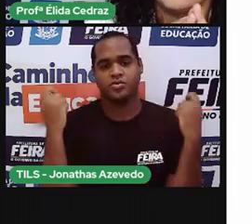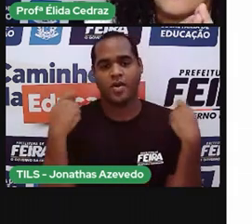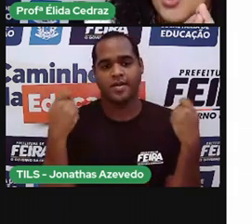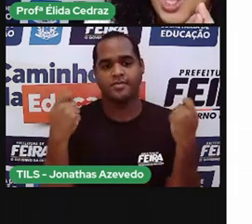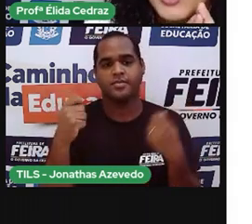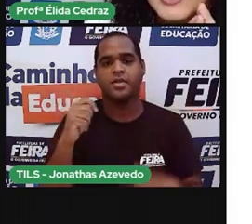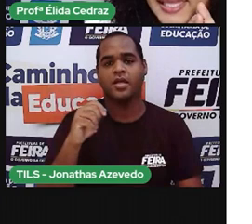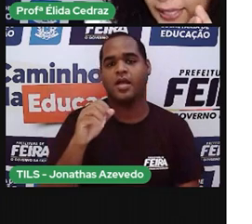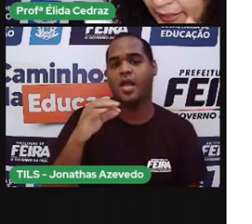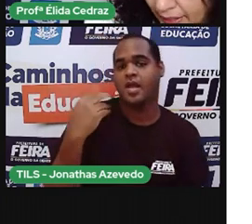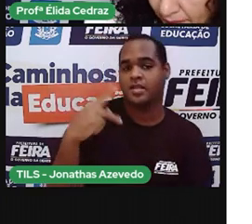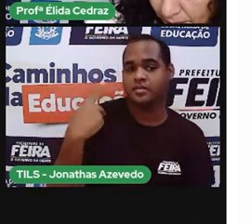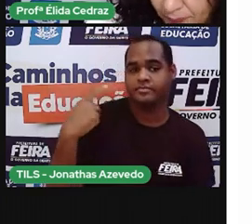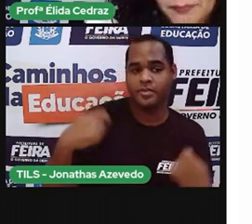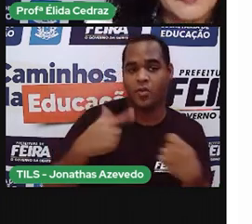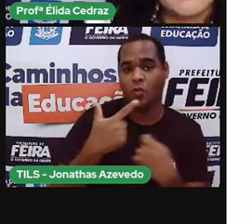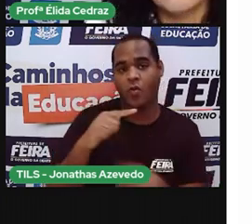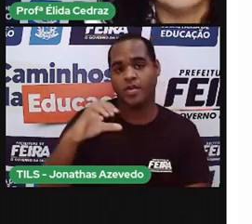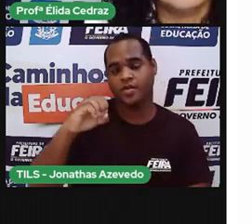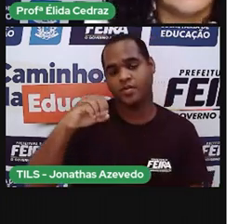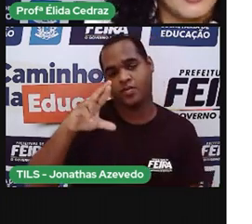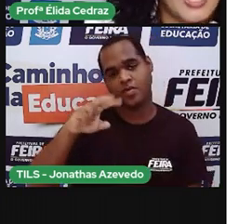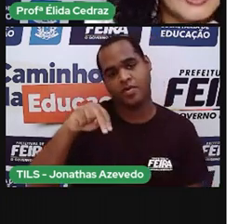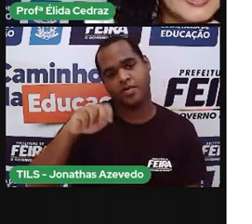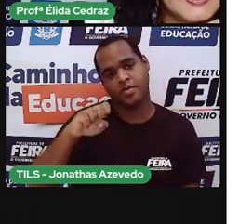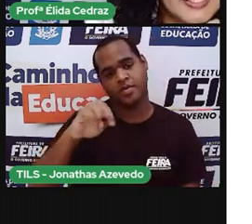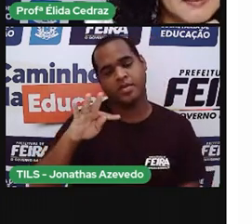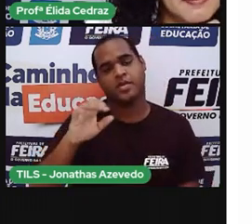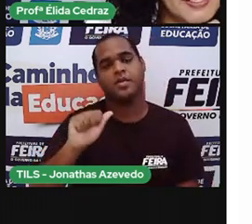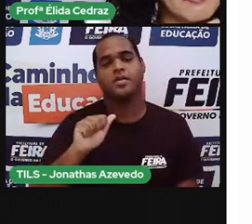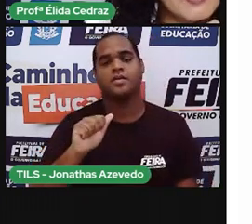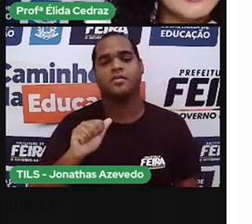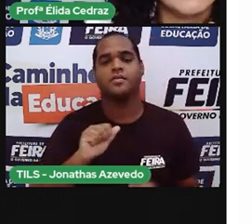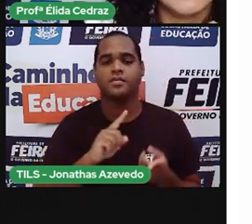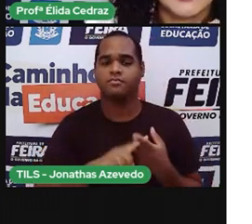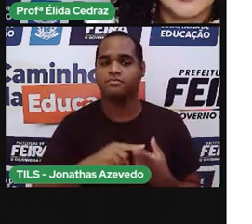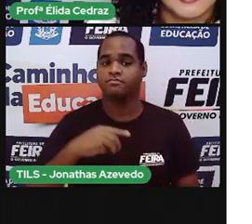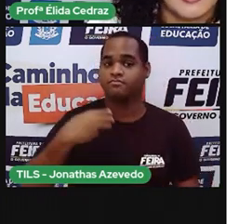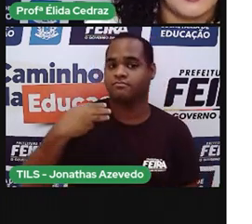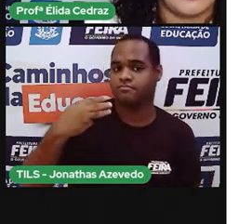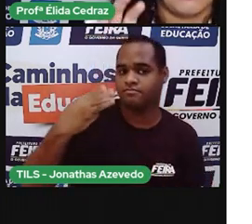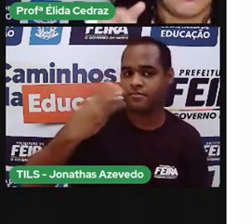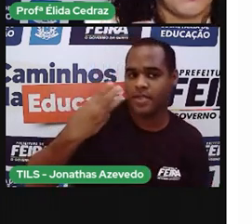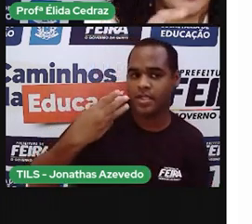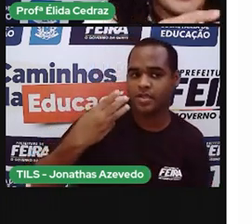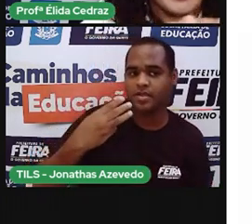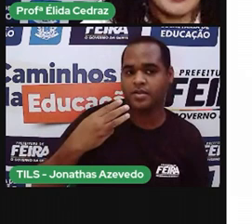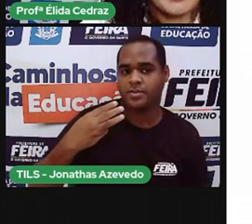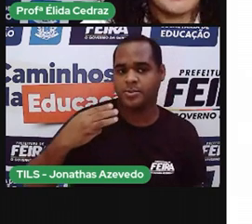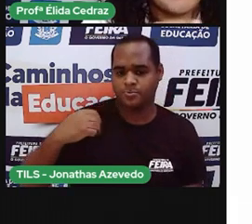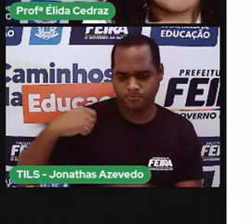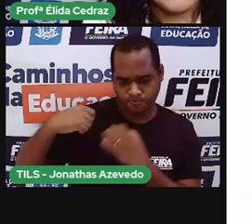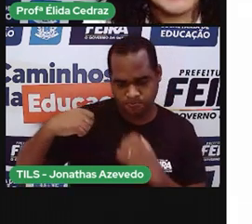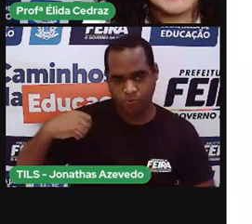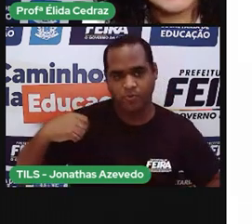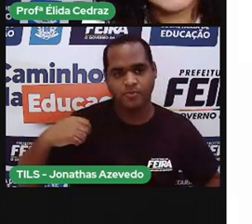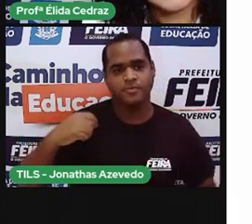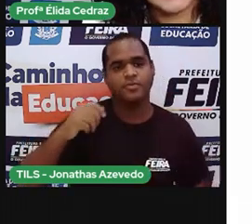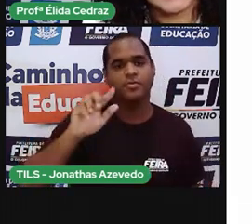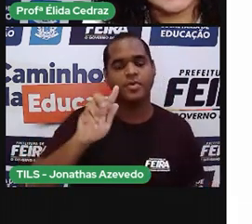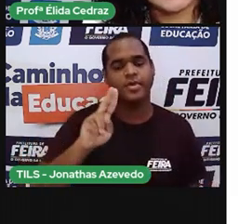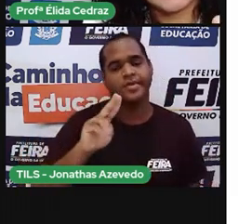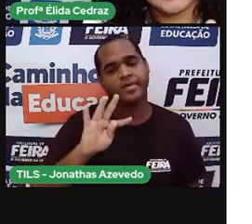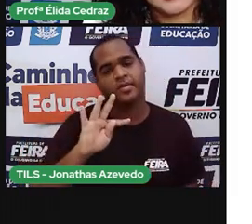segunda, corneta. A terceira palavrinha, guitarra. Ó. A,